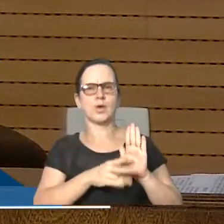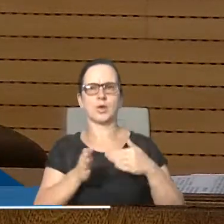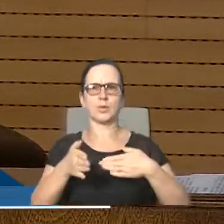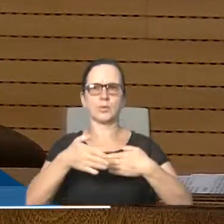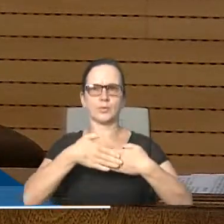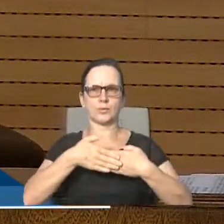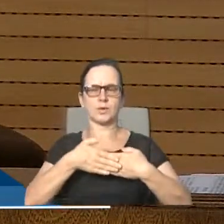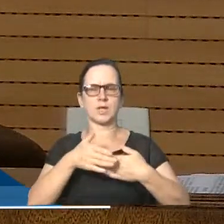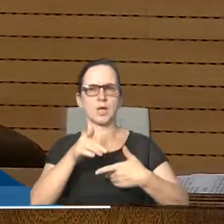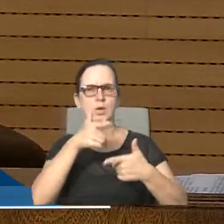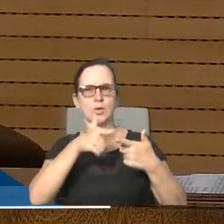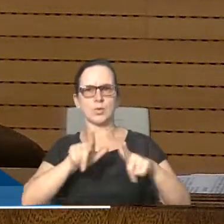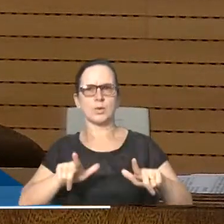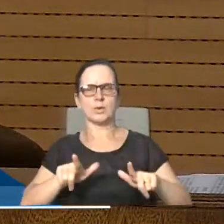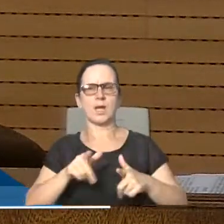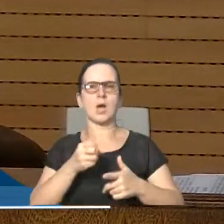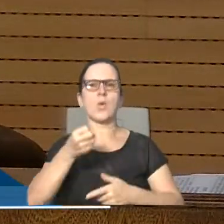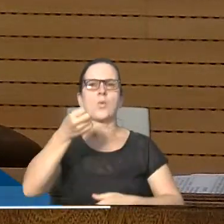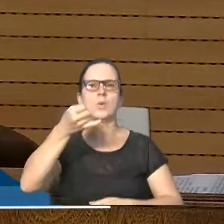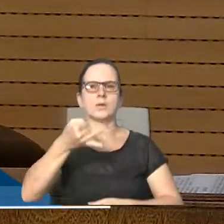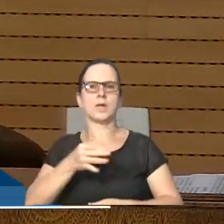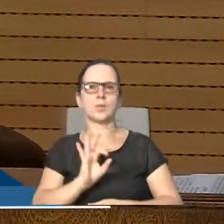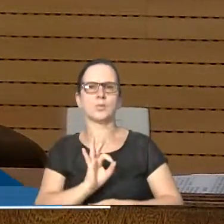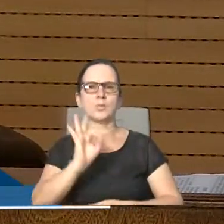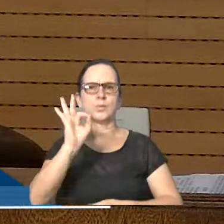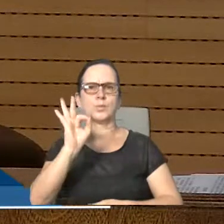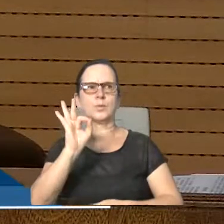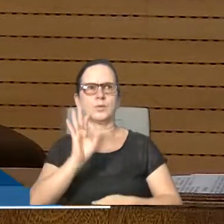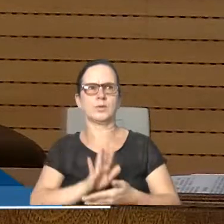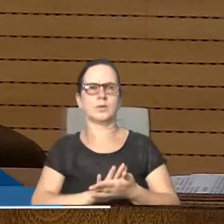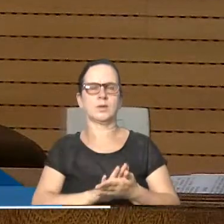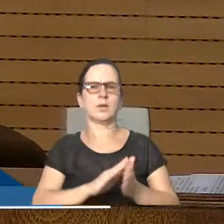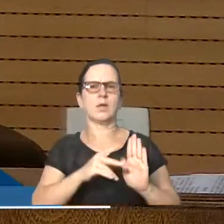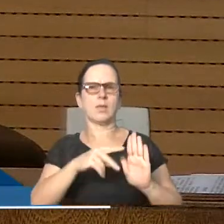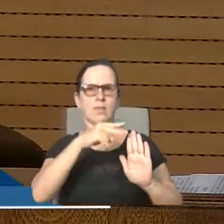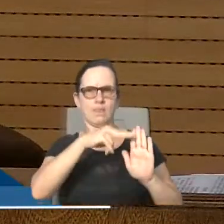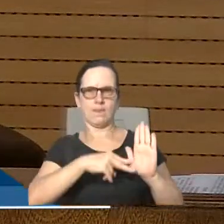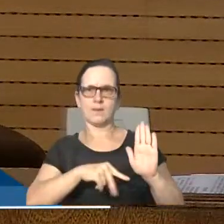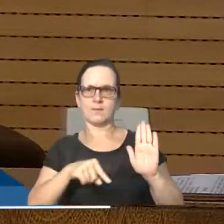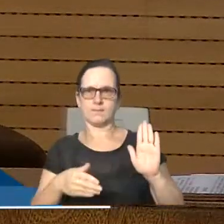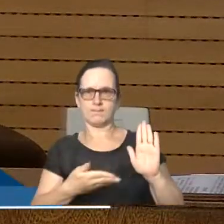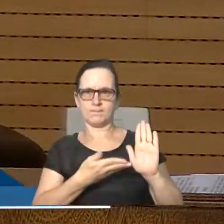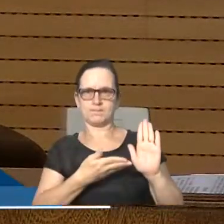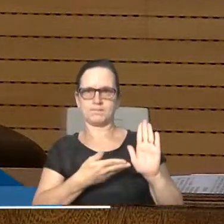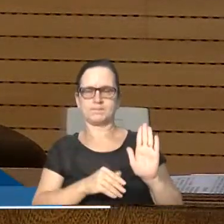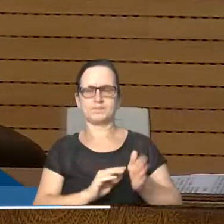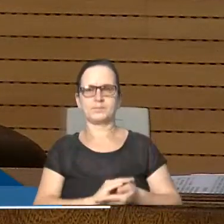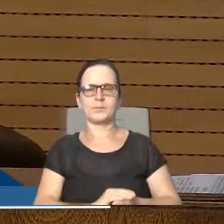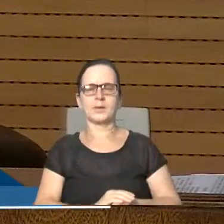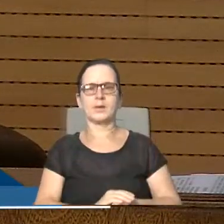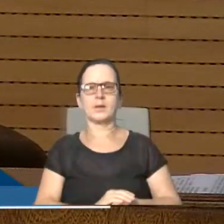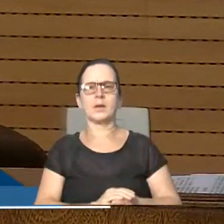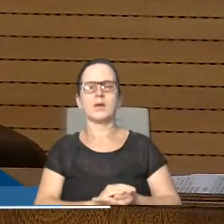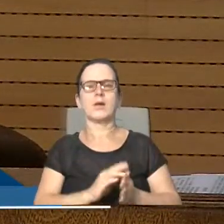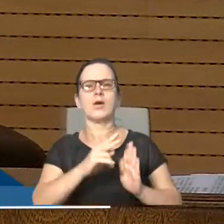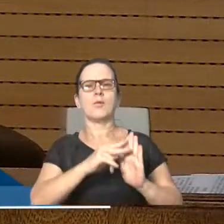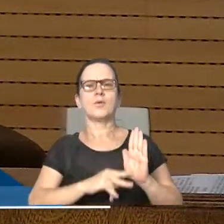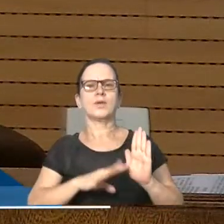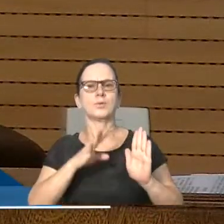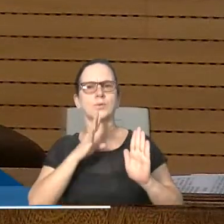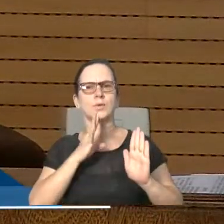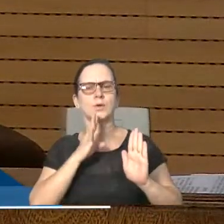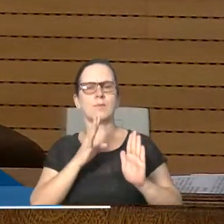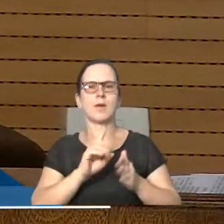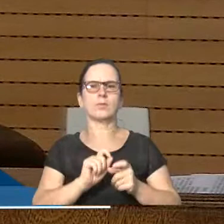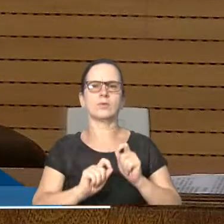fechada não haja quantidade para garantir o percentual estipulado neste projeto. O projeto em apreço funciona em